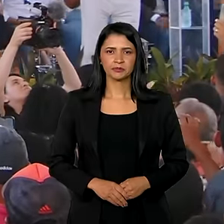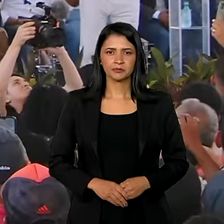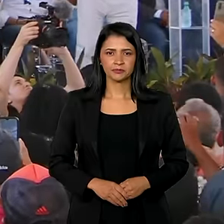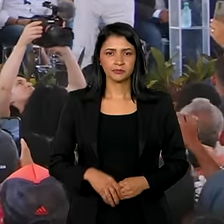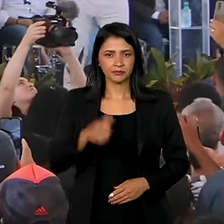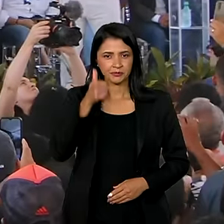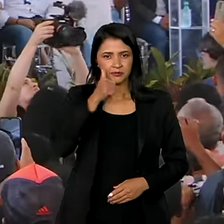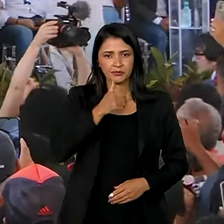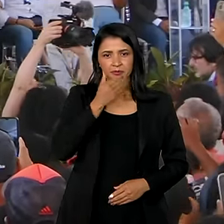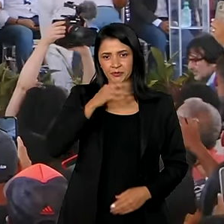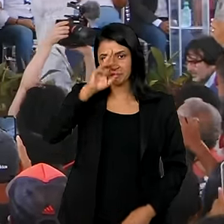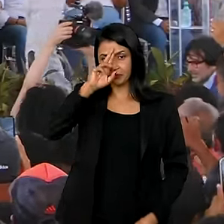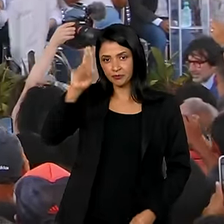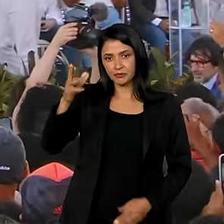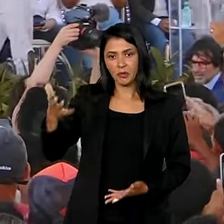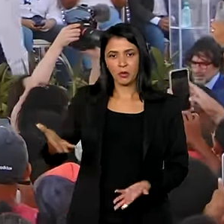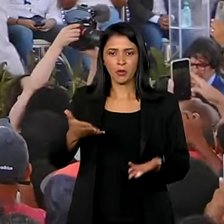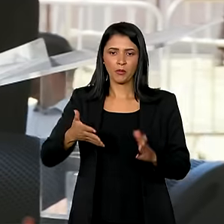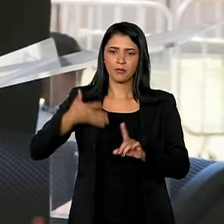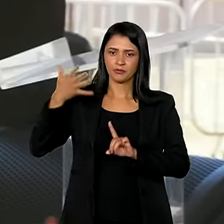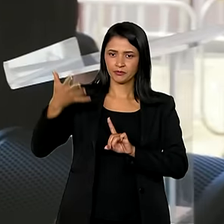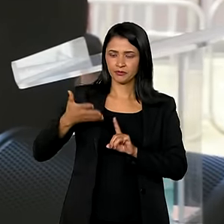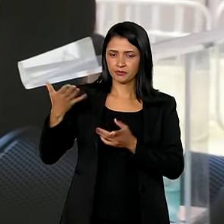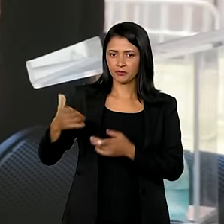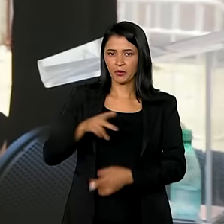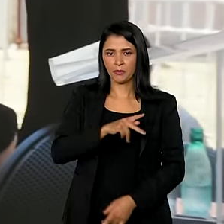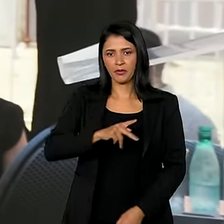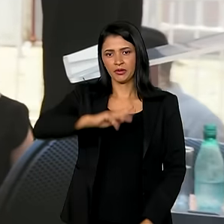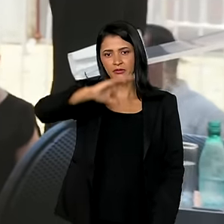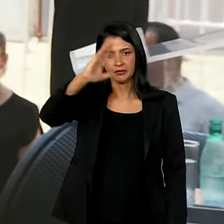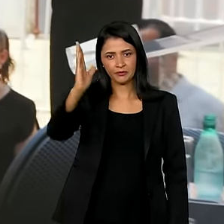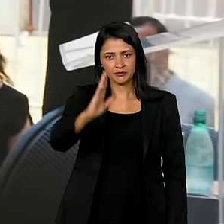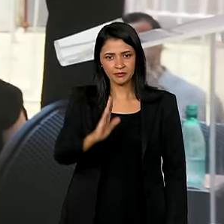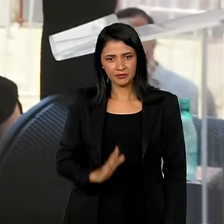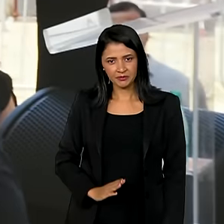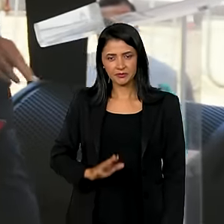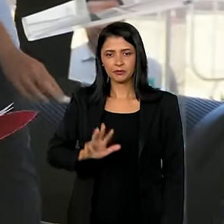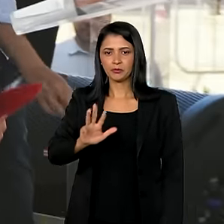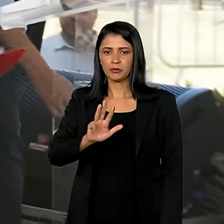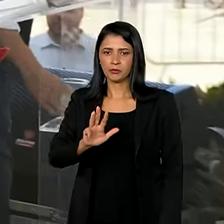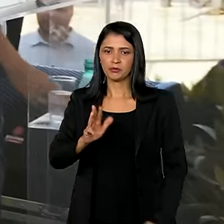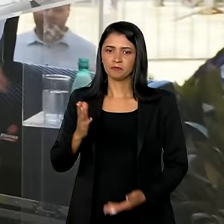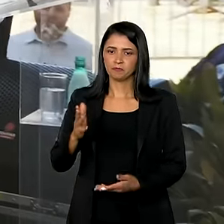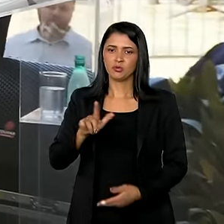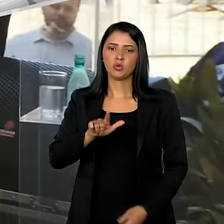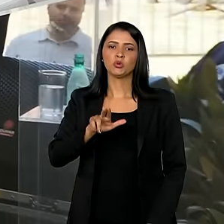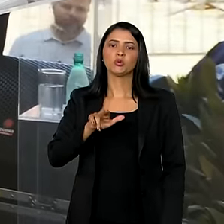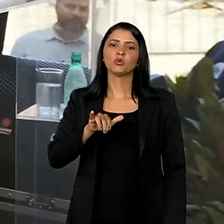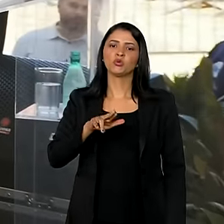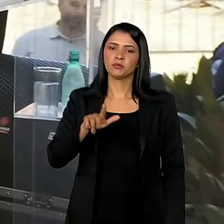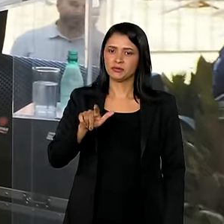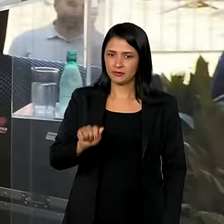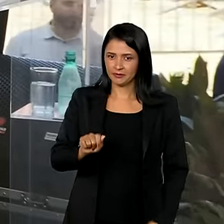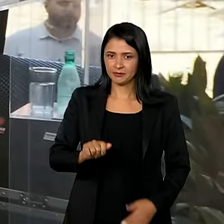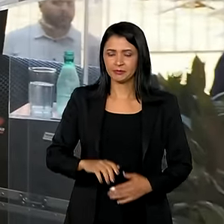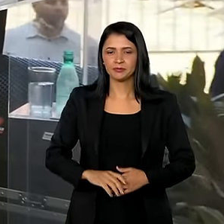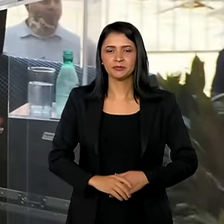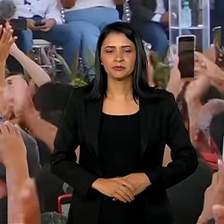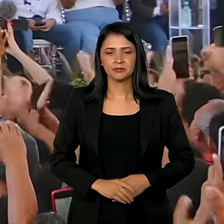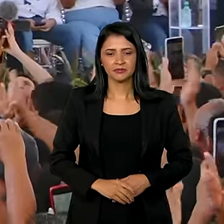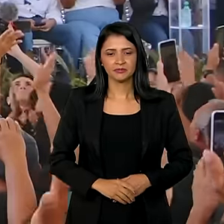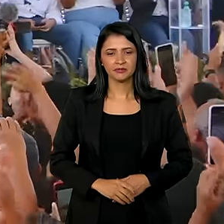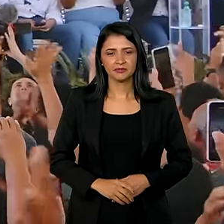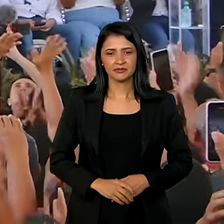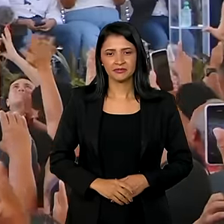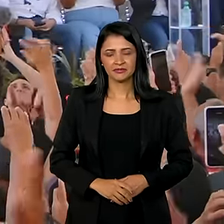Senhoras e senhores, com a palavra, o presidente da República, Luiz Inácio Lula da Silva.